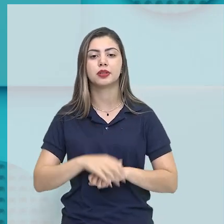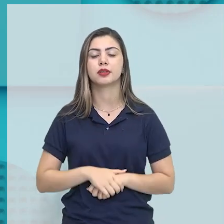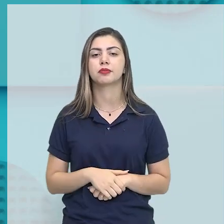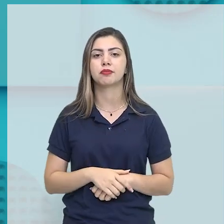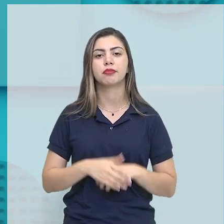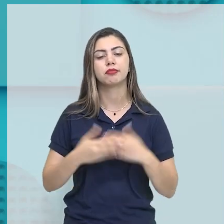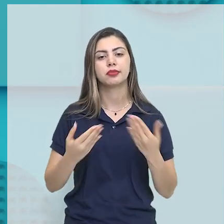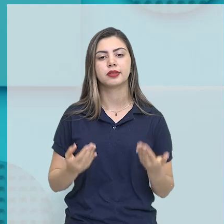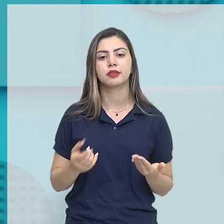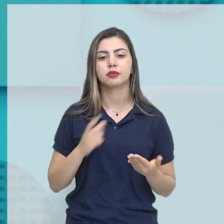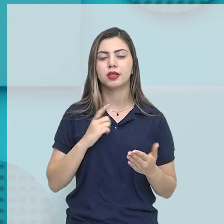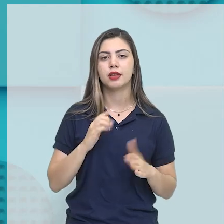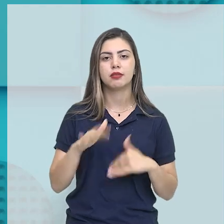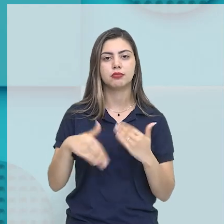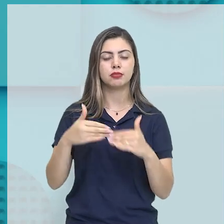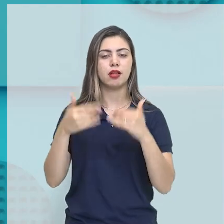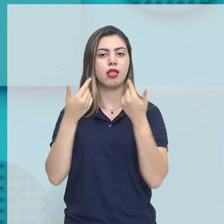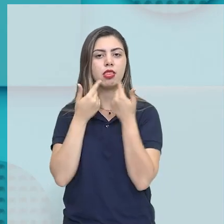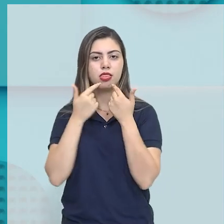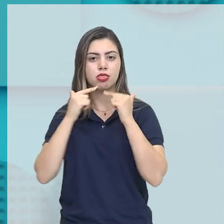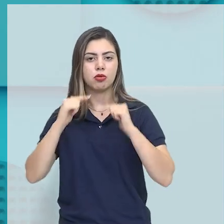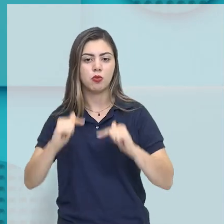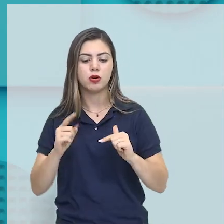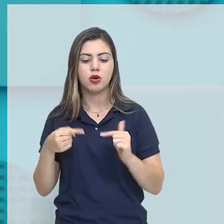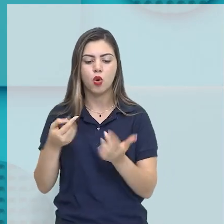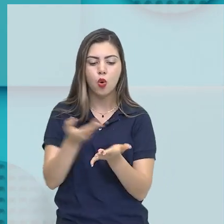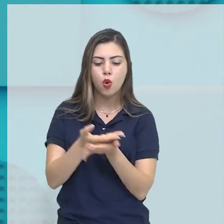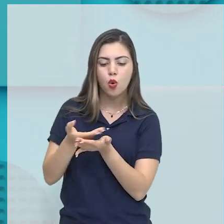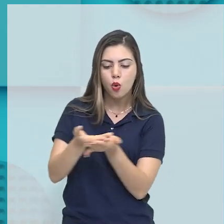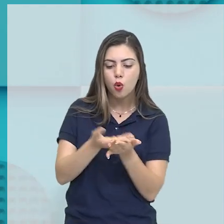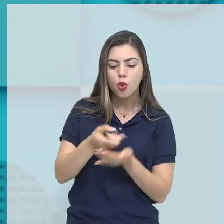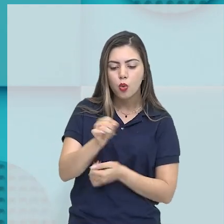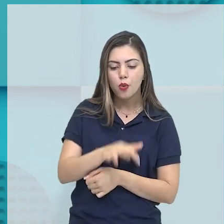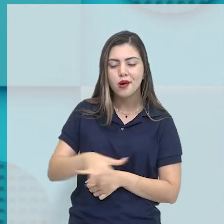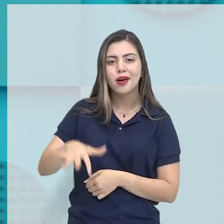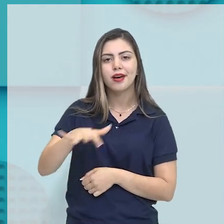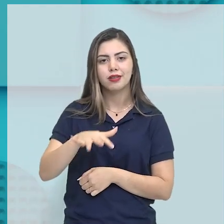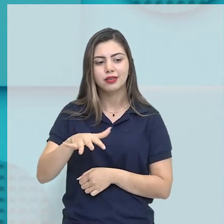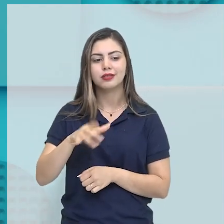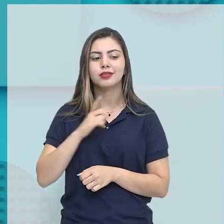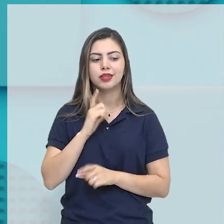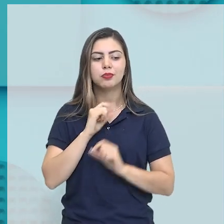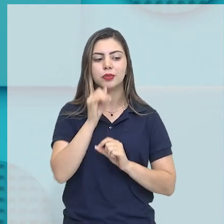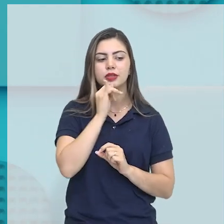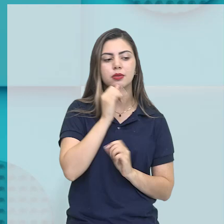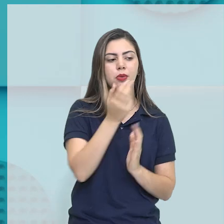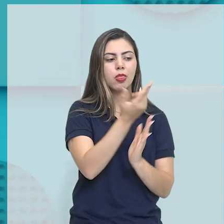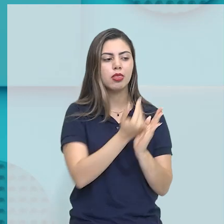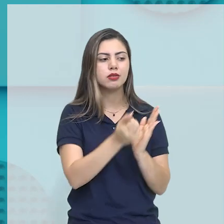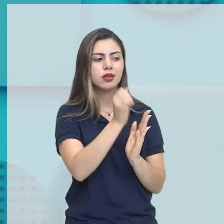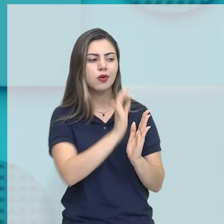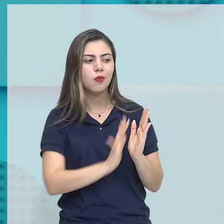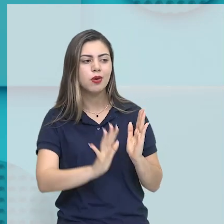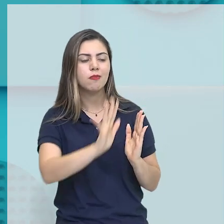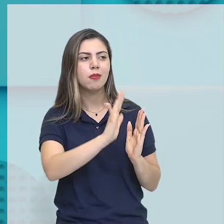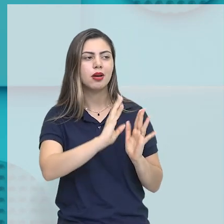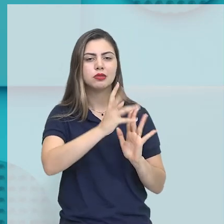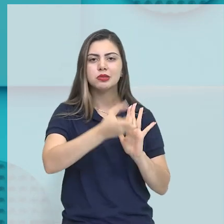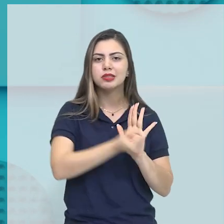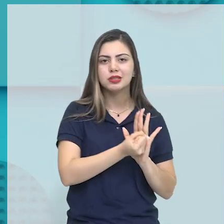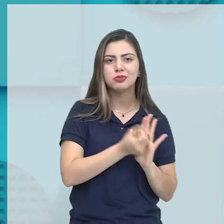o avanço, né, dos estudos linguísticos, vai ter aí toda a justificativa por trás de um desenho, de uma imagem ou de um